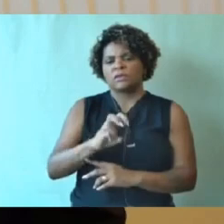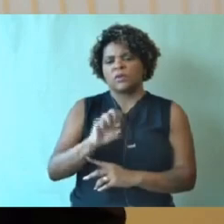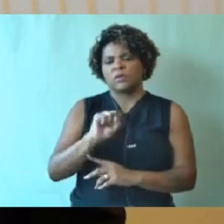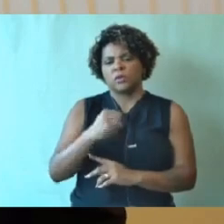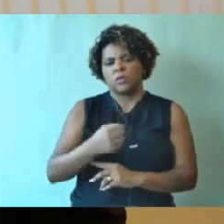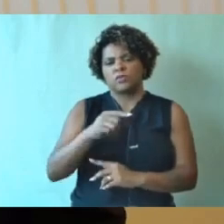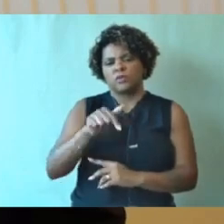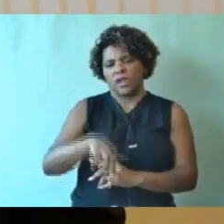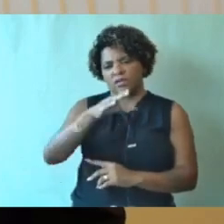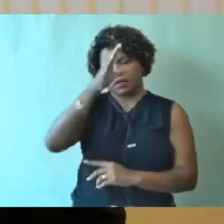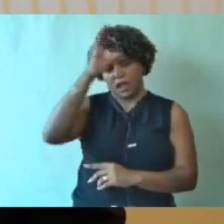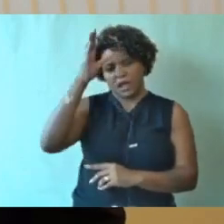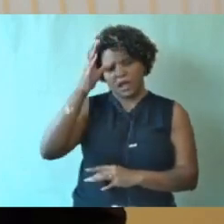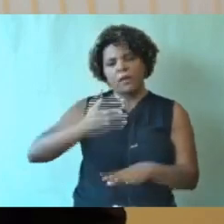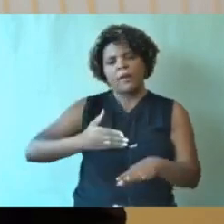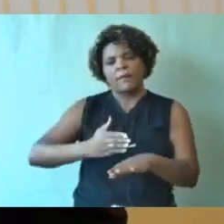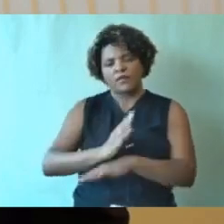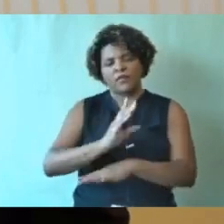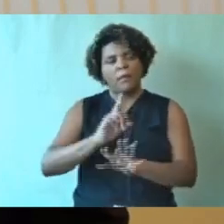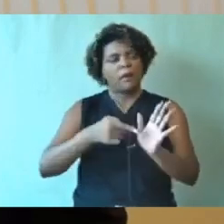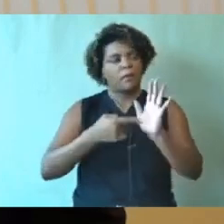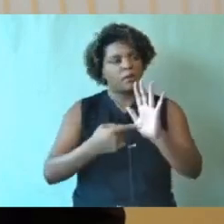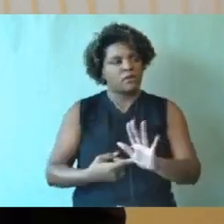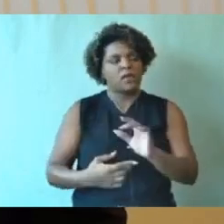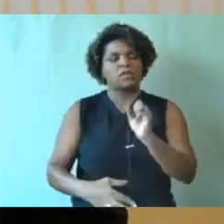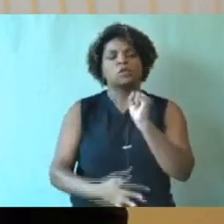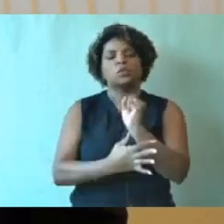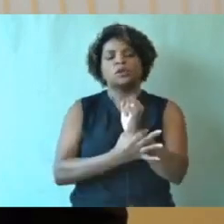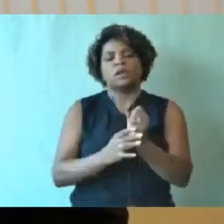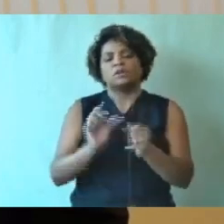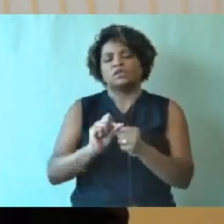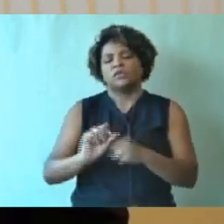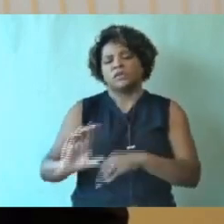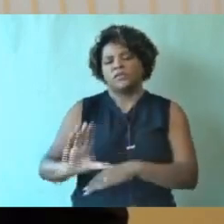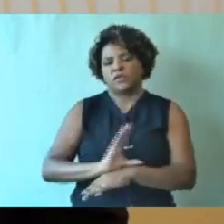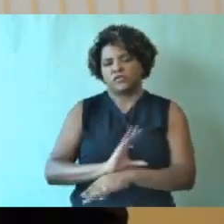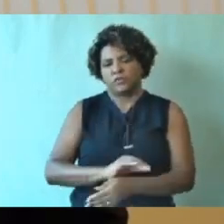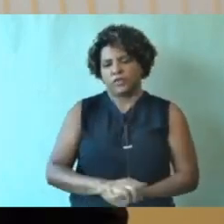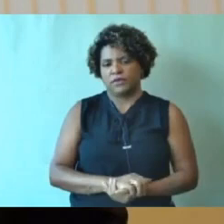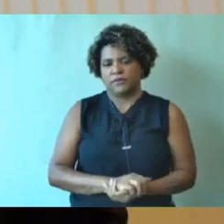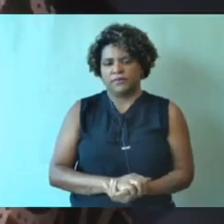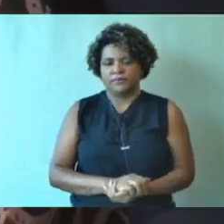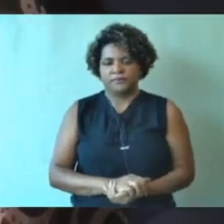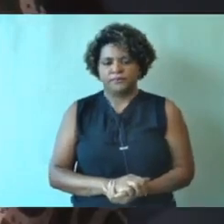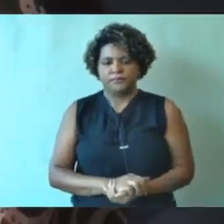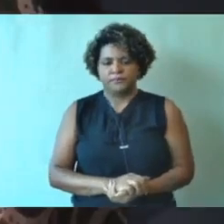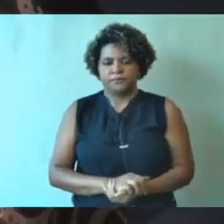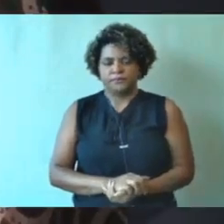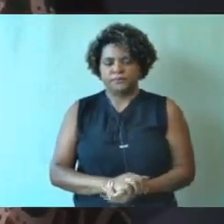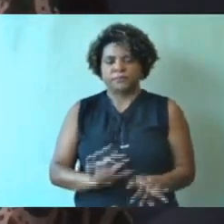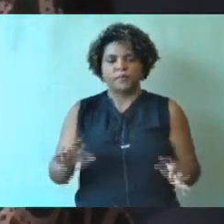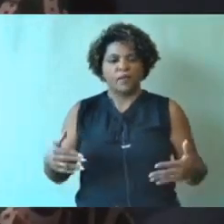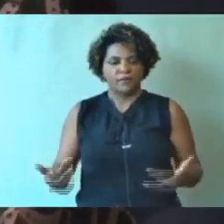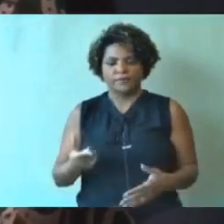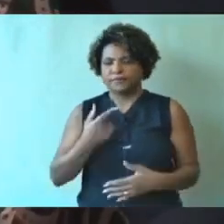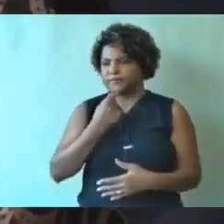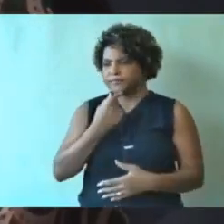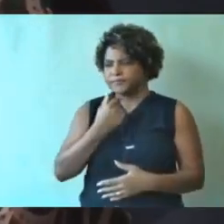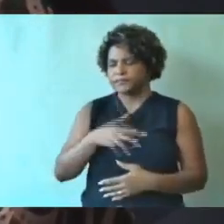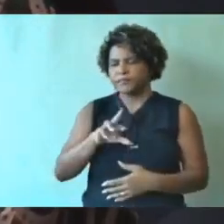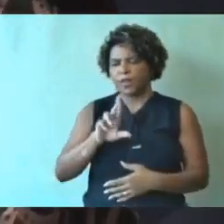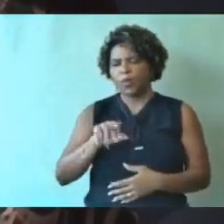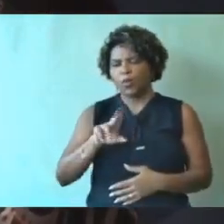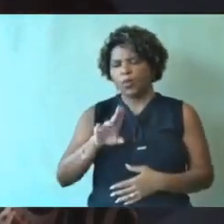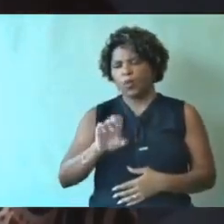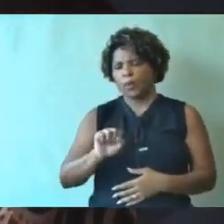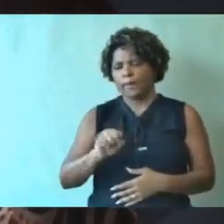certo? Para dar segurança para a gente investir. Tenho, Rubens, só uma dúvida aqui na fala do senhor.